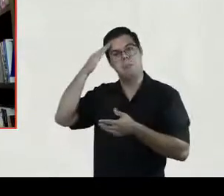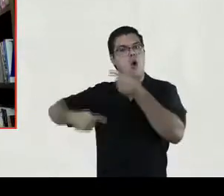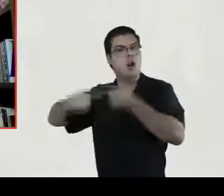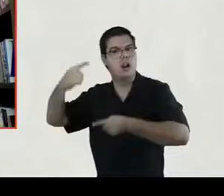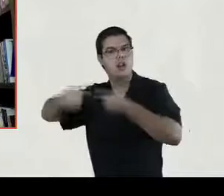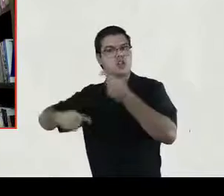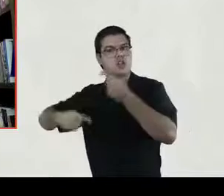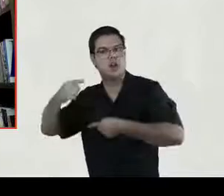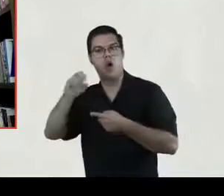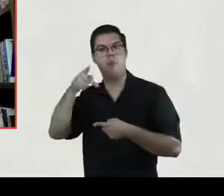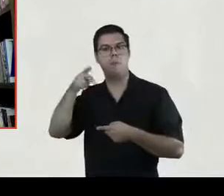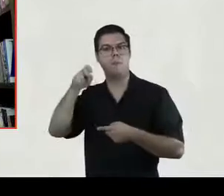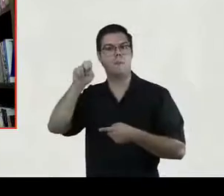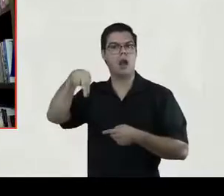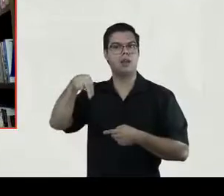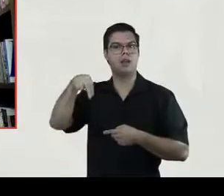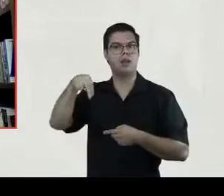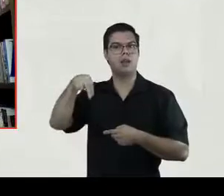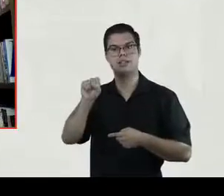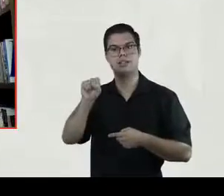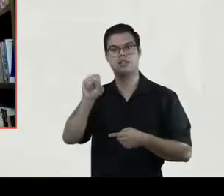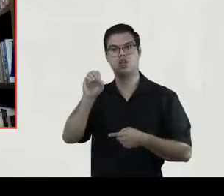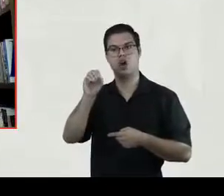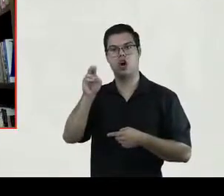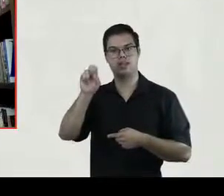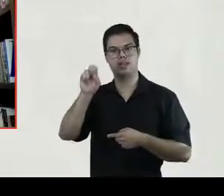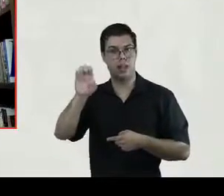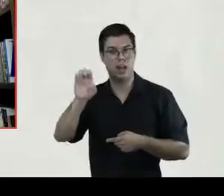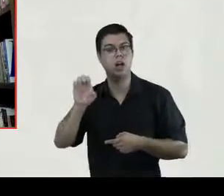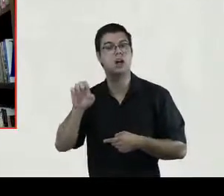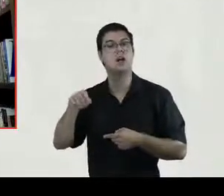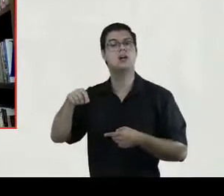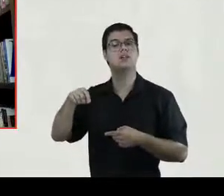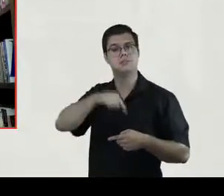e outras coisas mais, possibilitam que a gente possa efetivamente